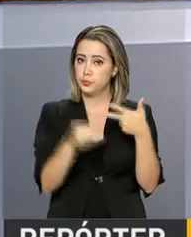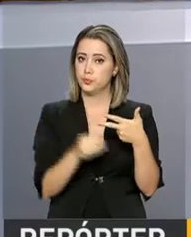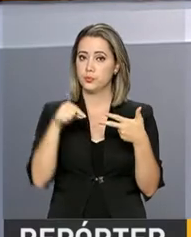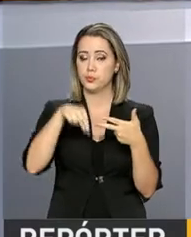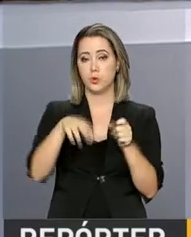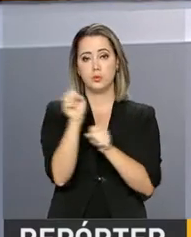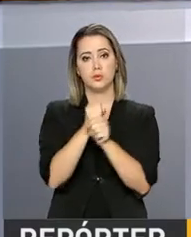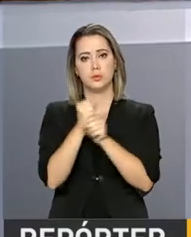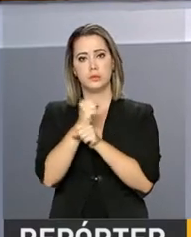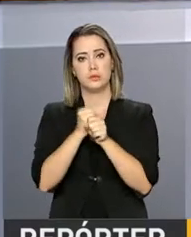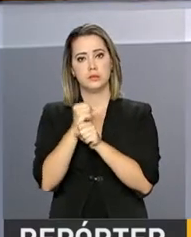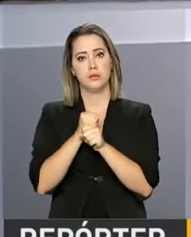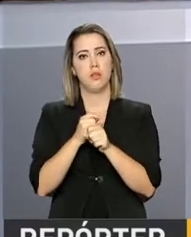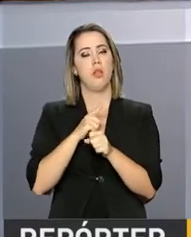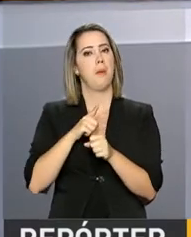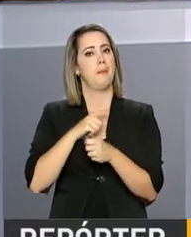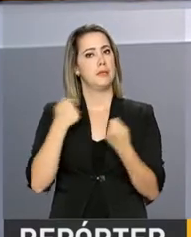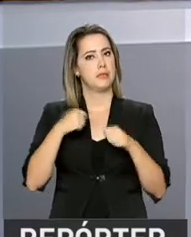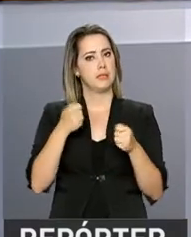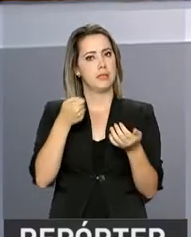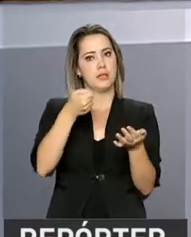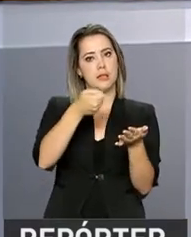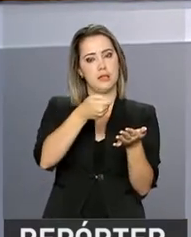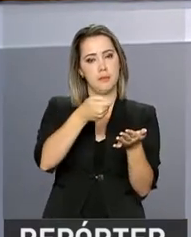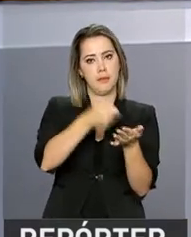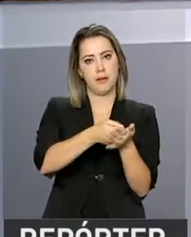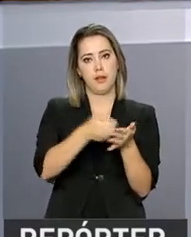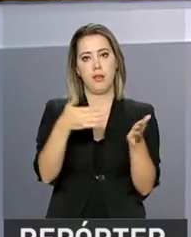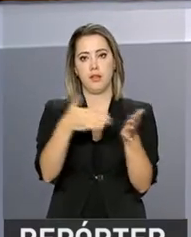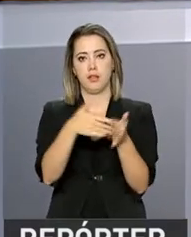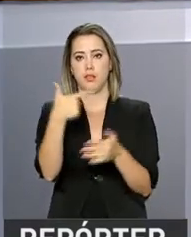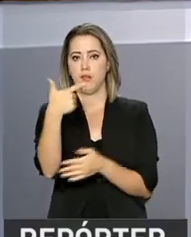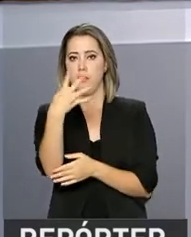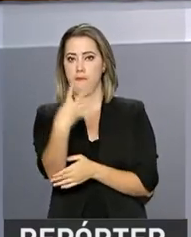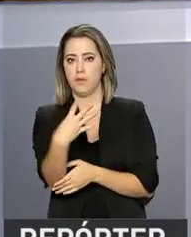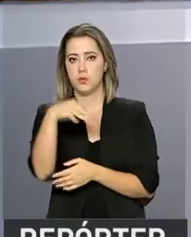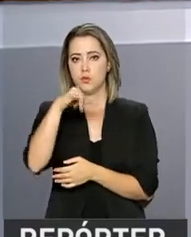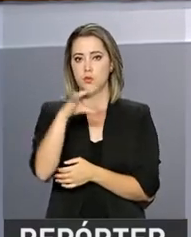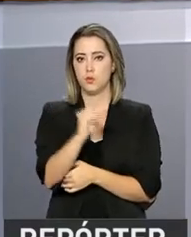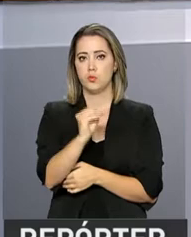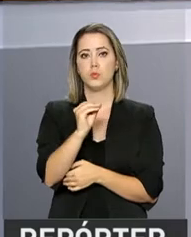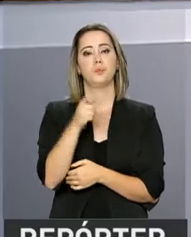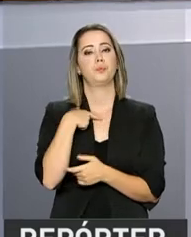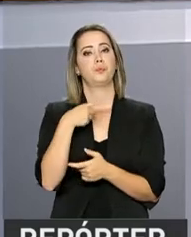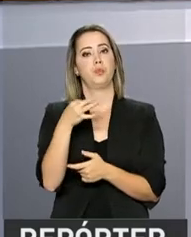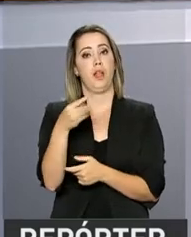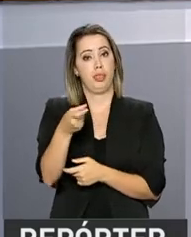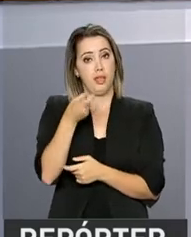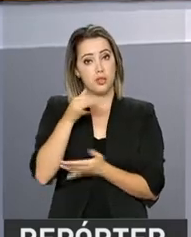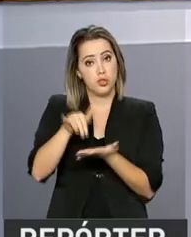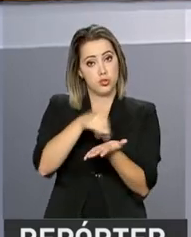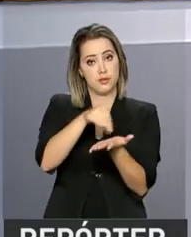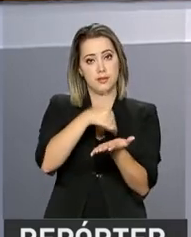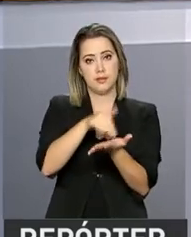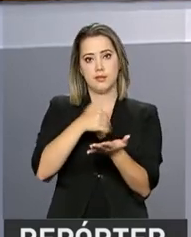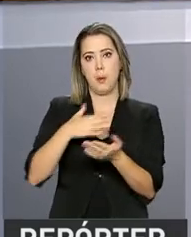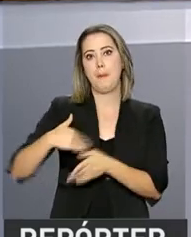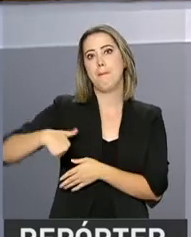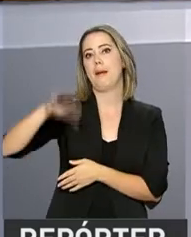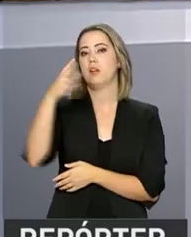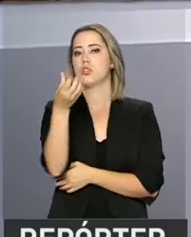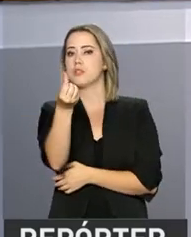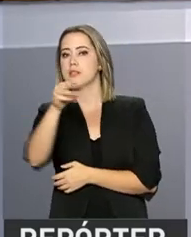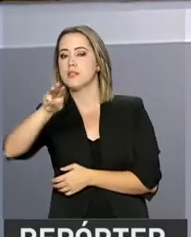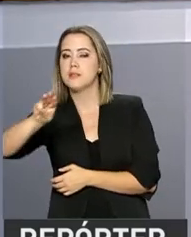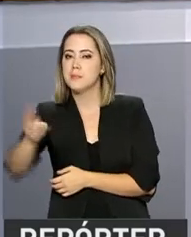de 2017, têm até o dia 24 de maio para pagar a taxa de inscrição. Cerca de 6 milhões e